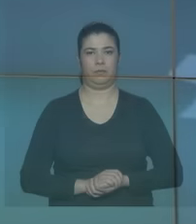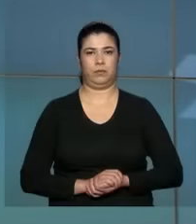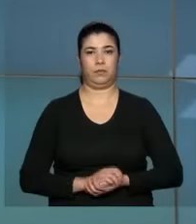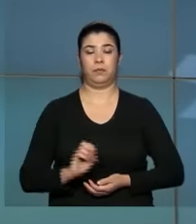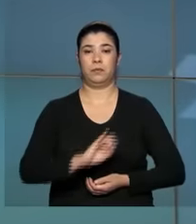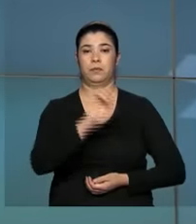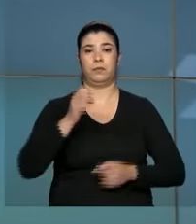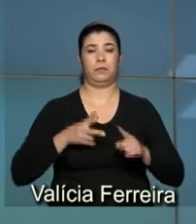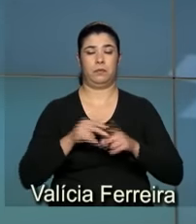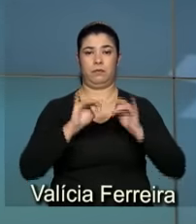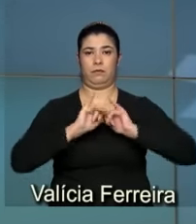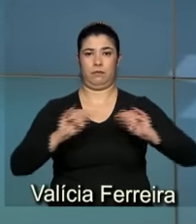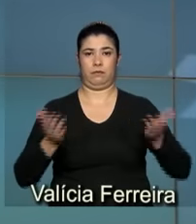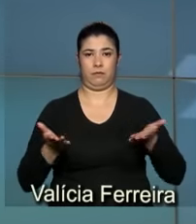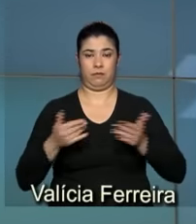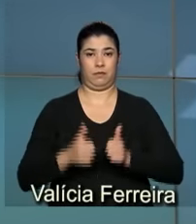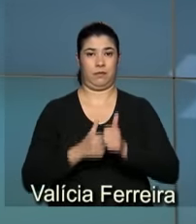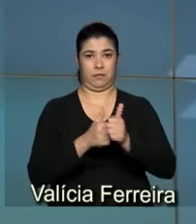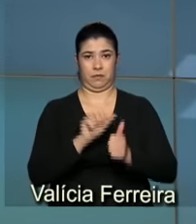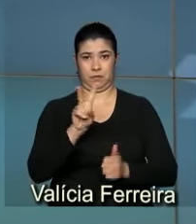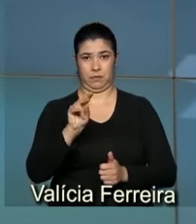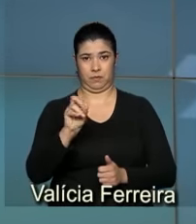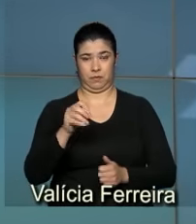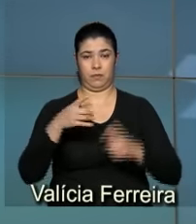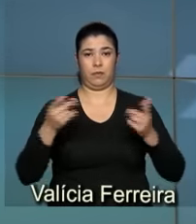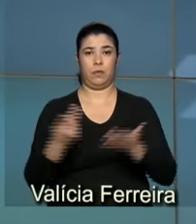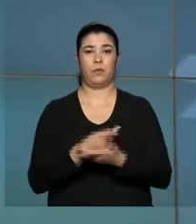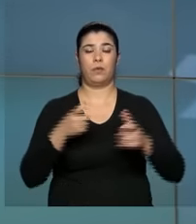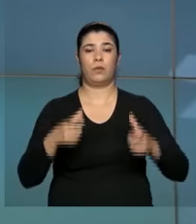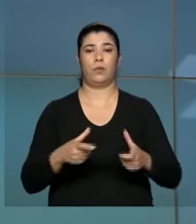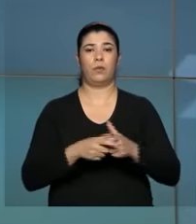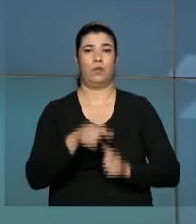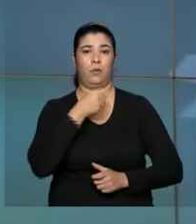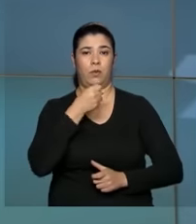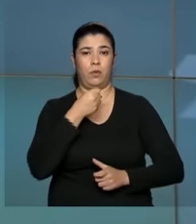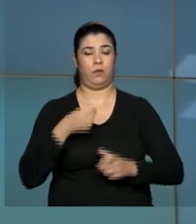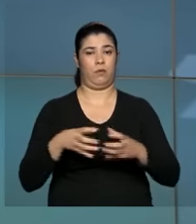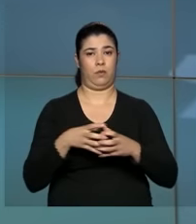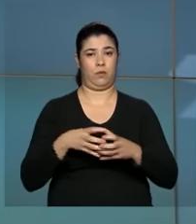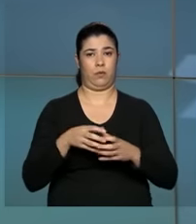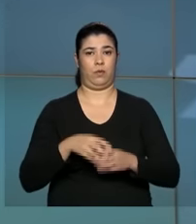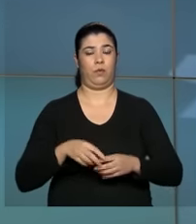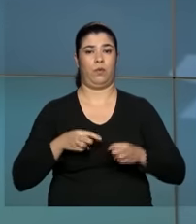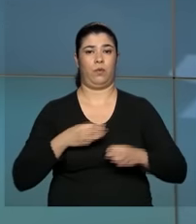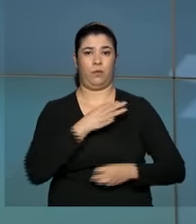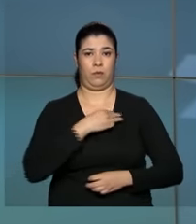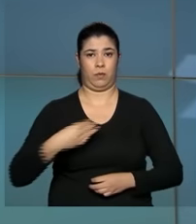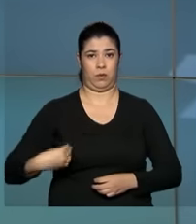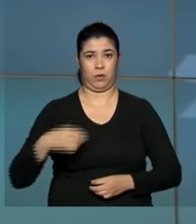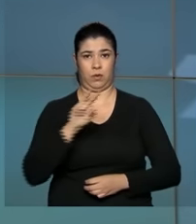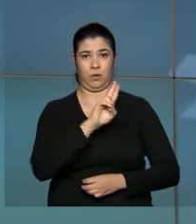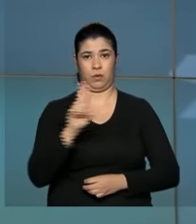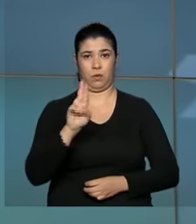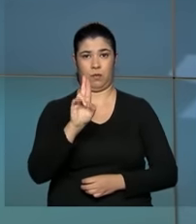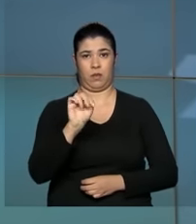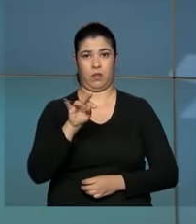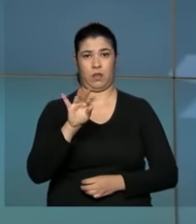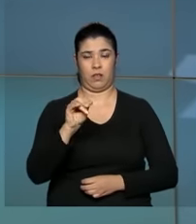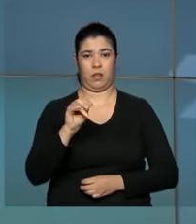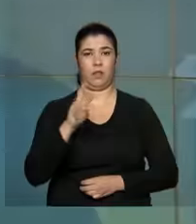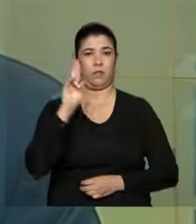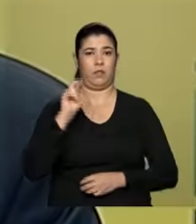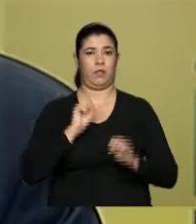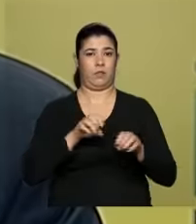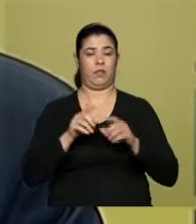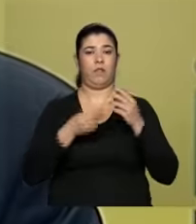Olá, interrompemos nossa programação para acompanhar ao vivo a entrevista coletiva do ministro da Educação, Renato Janine Ribeiro. Ele vai falar sobre